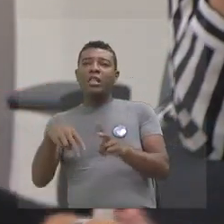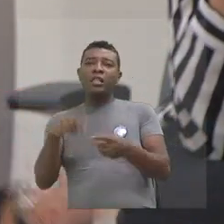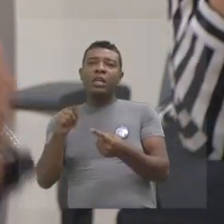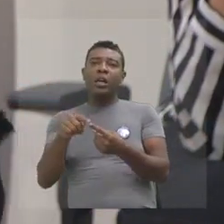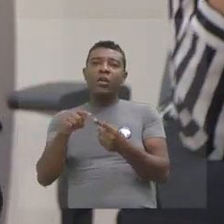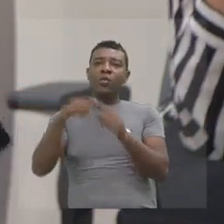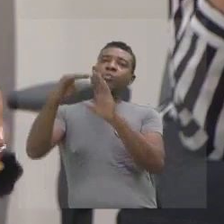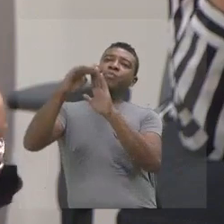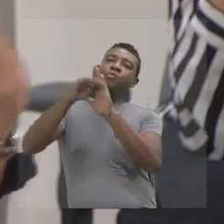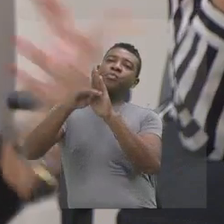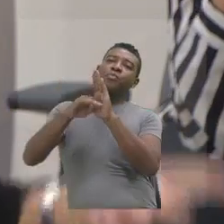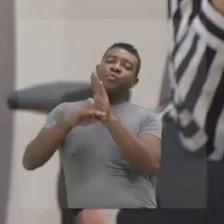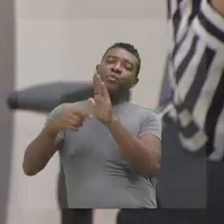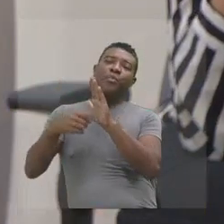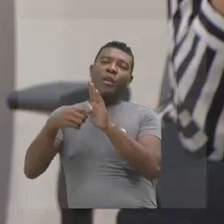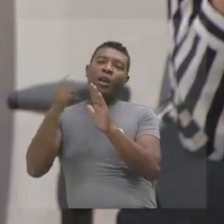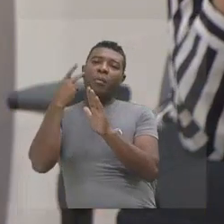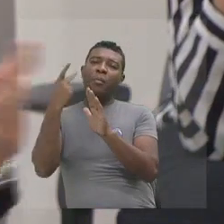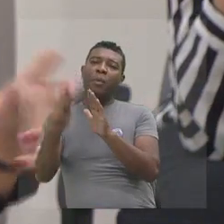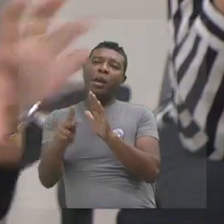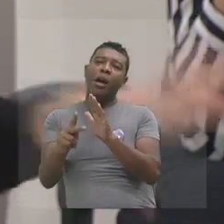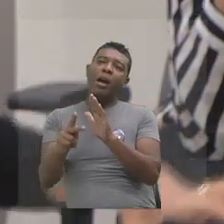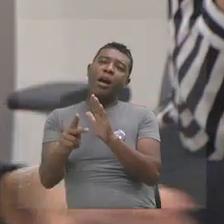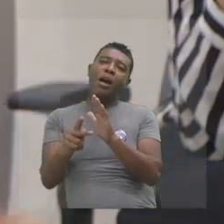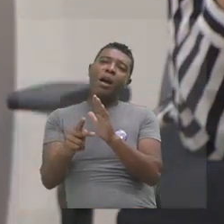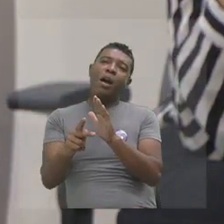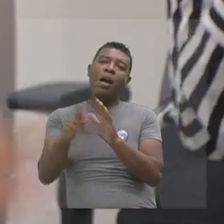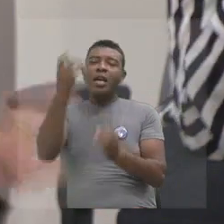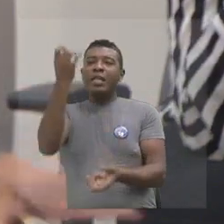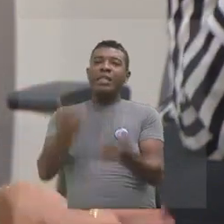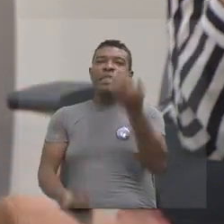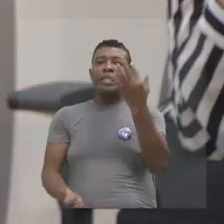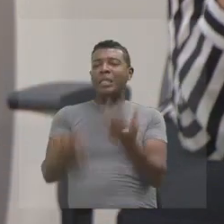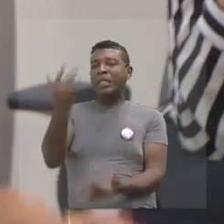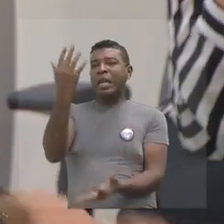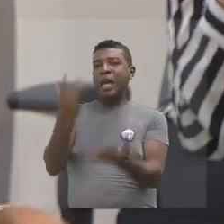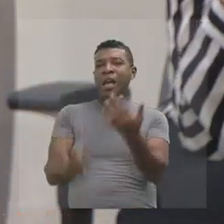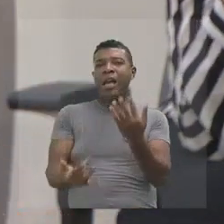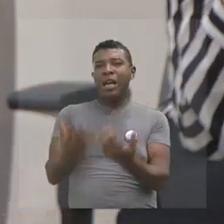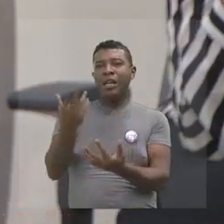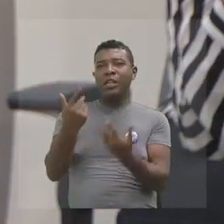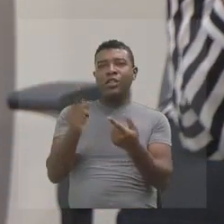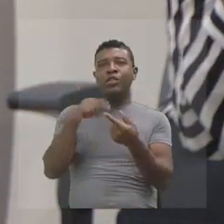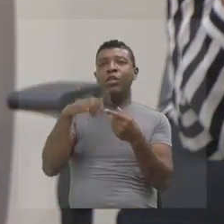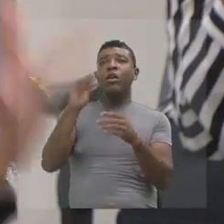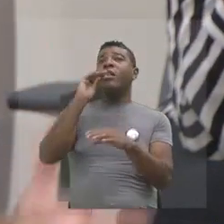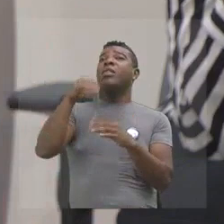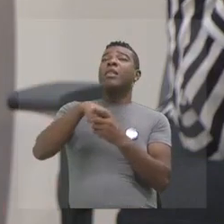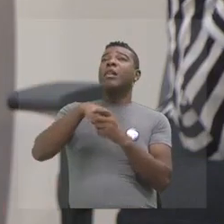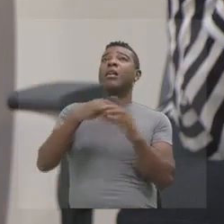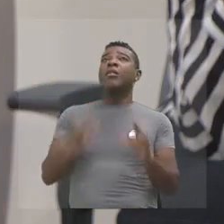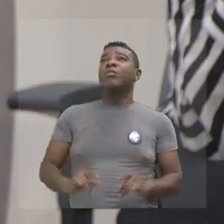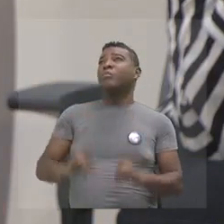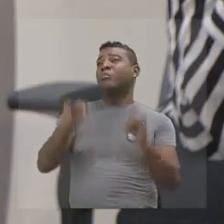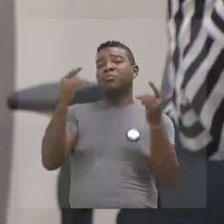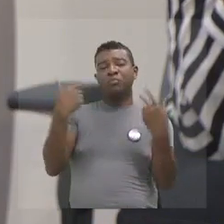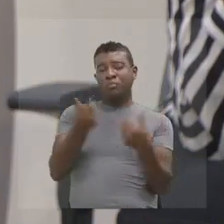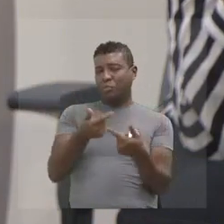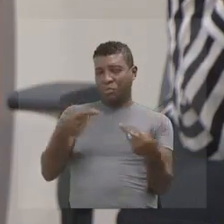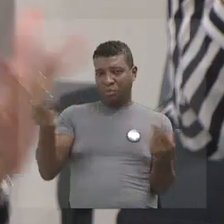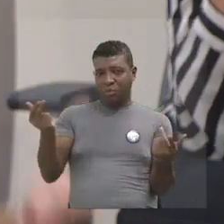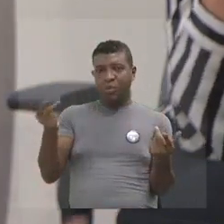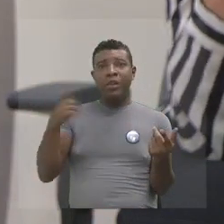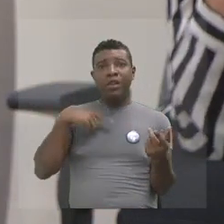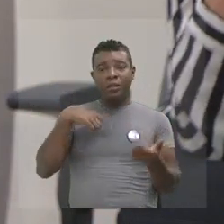critérios para incêndios em edificações Então a gente tem vários vários